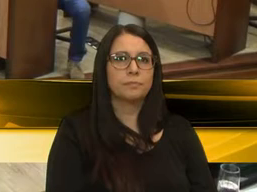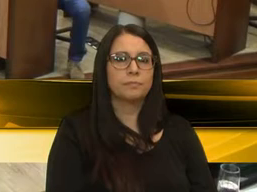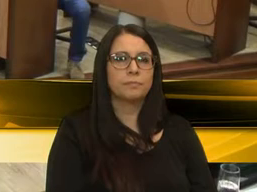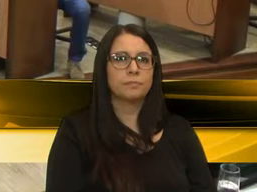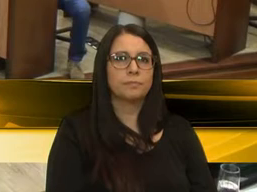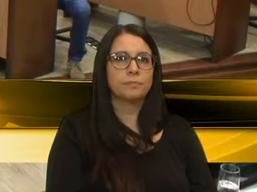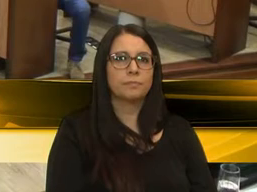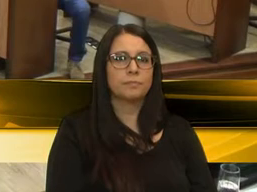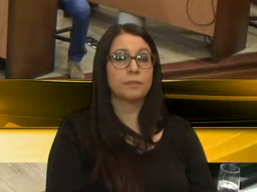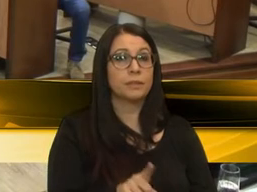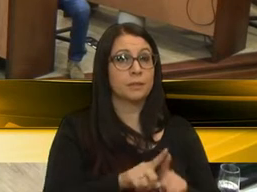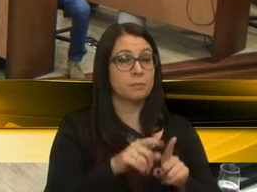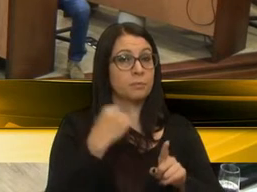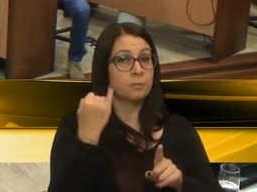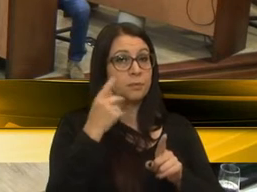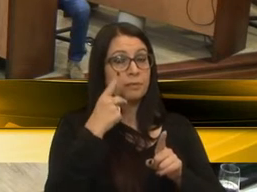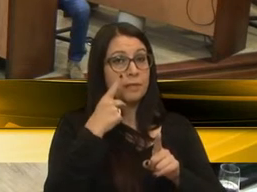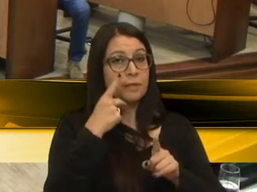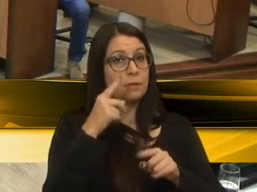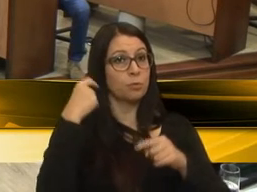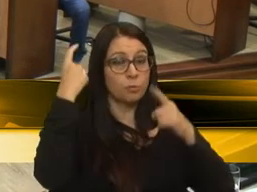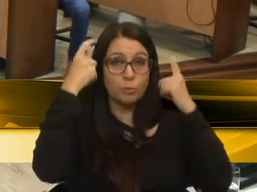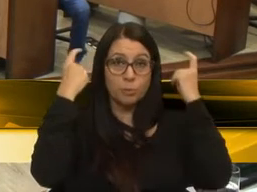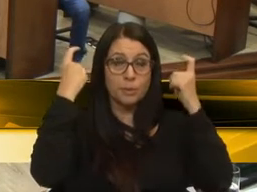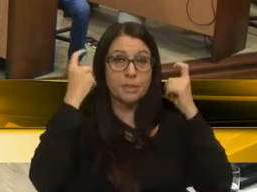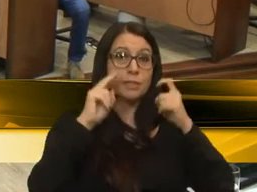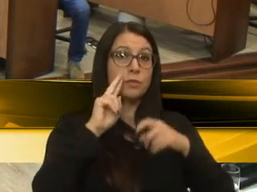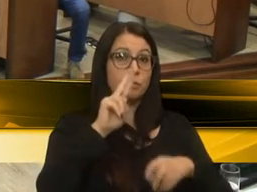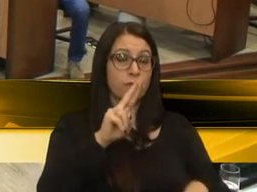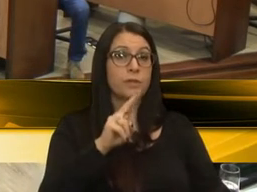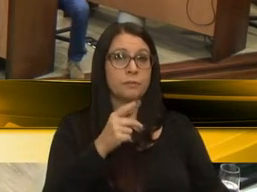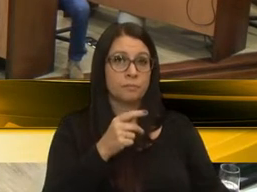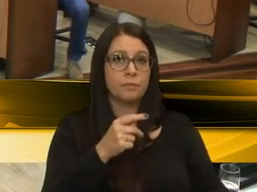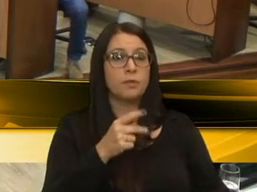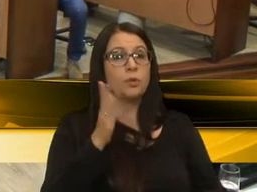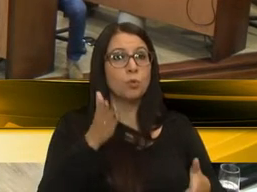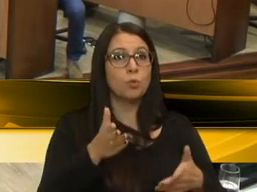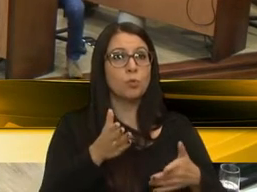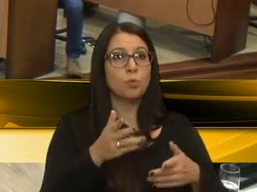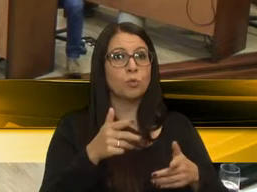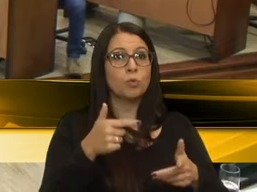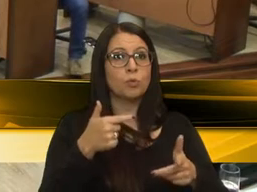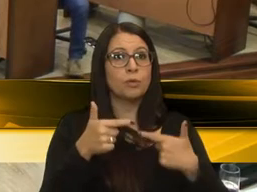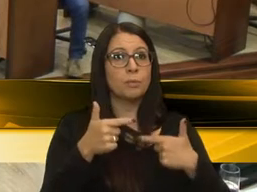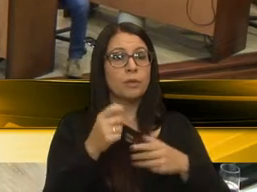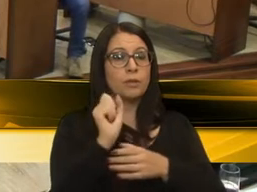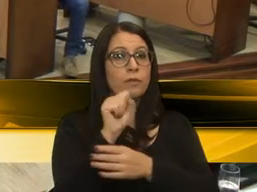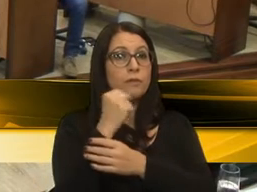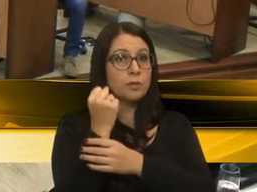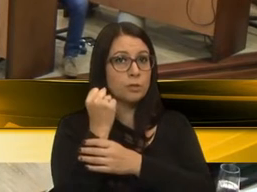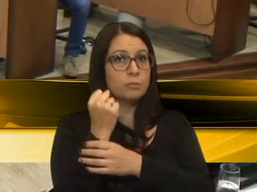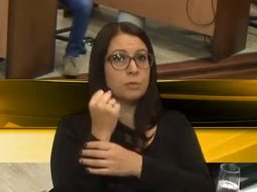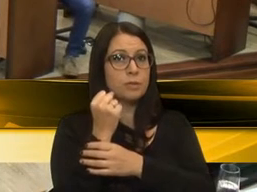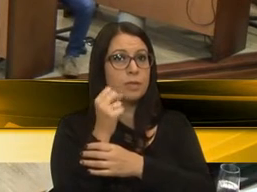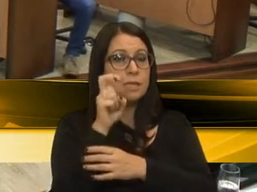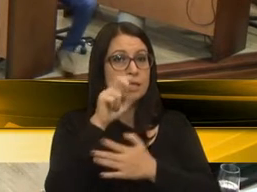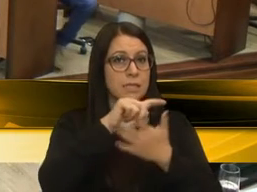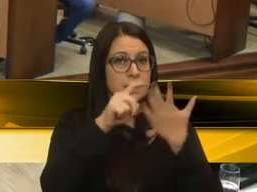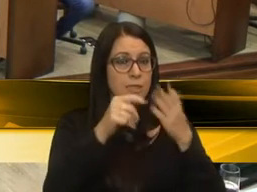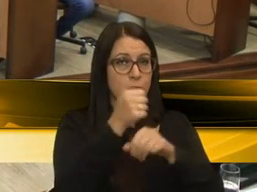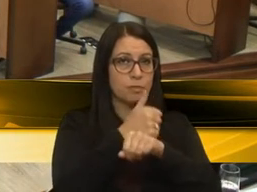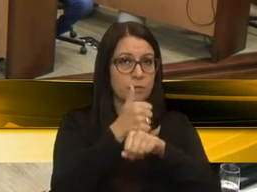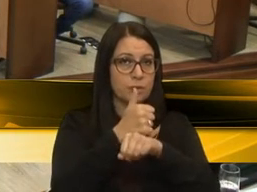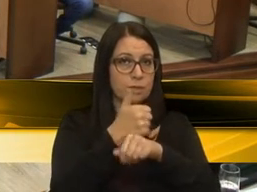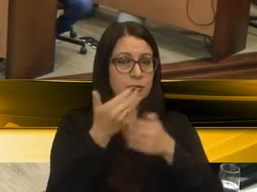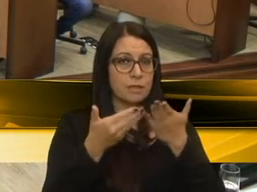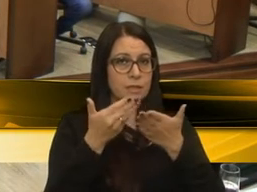Cabe salientar também, e é com muita preocupação que eu ouvi isso, que hoje o serviço de fisioterapia, né, as 5 profissionais que atendem